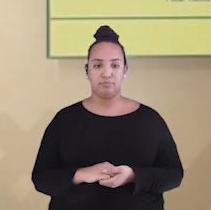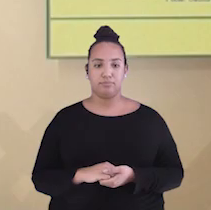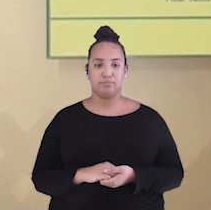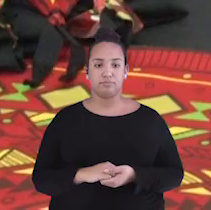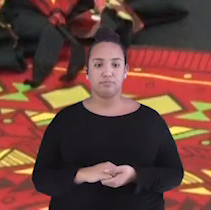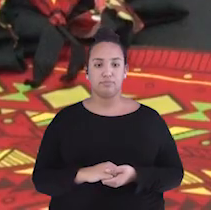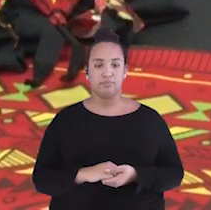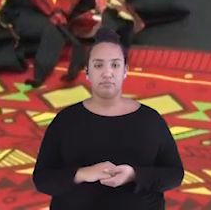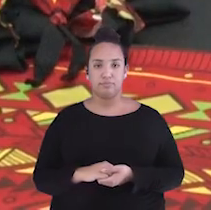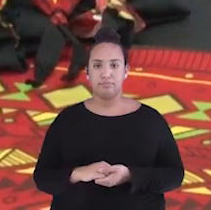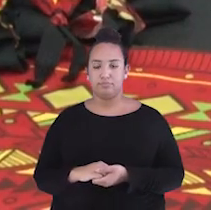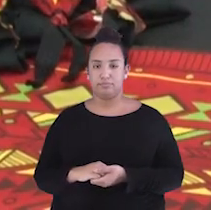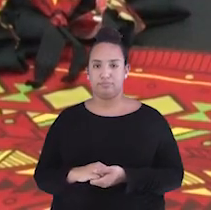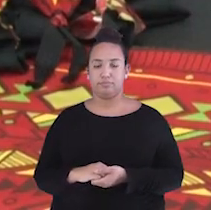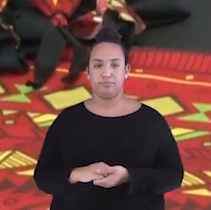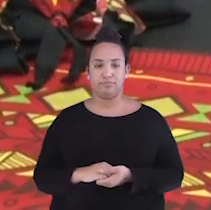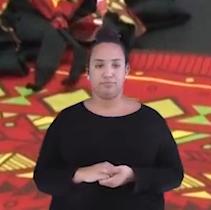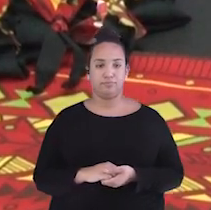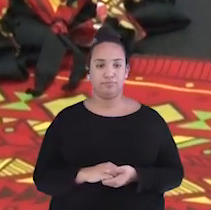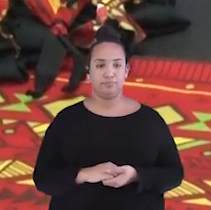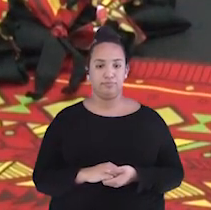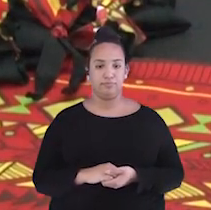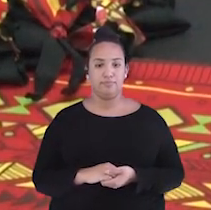próximo da ponta.